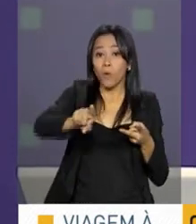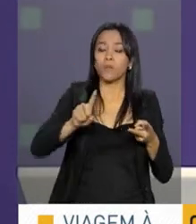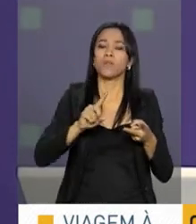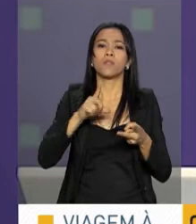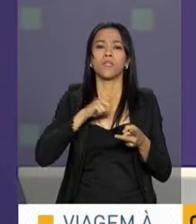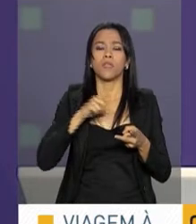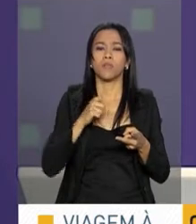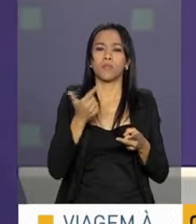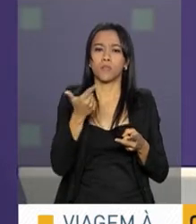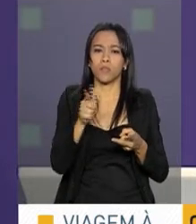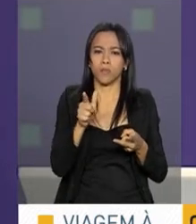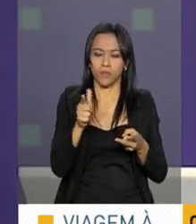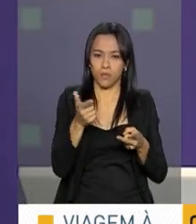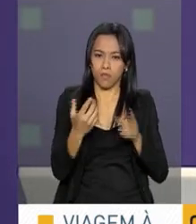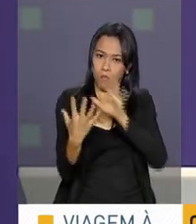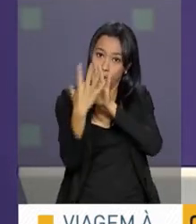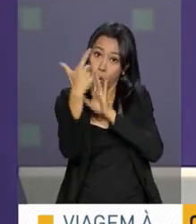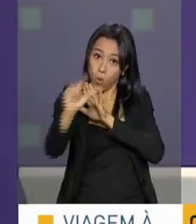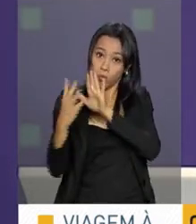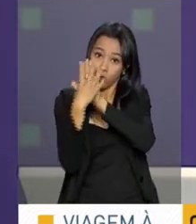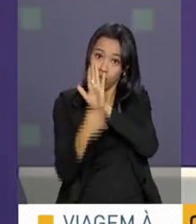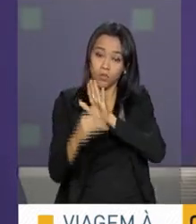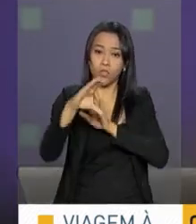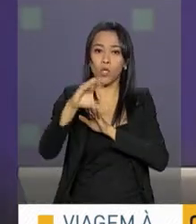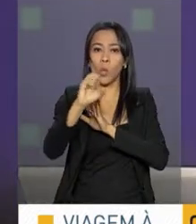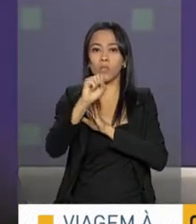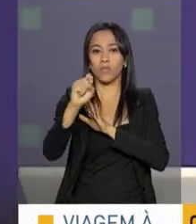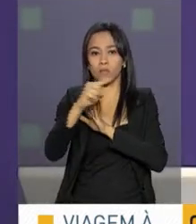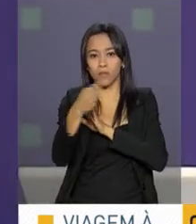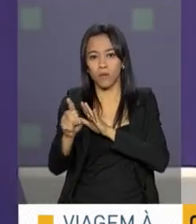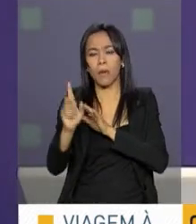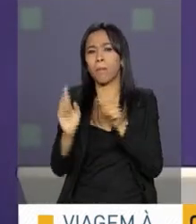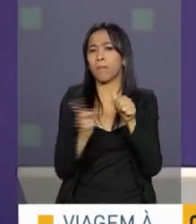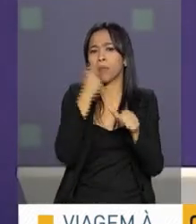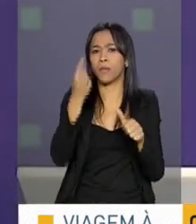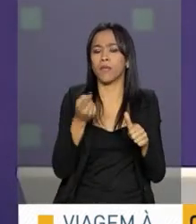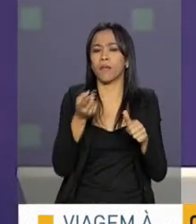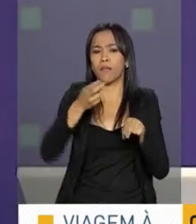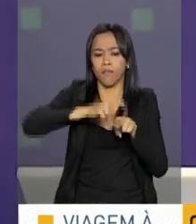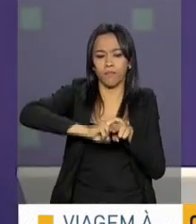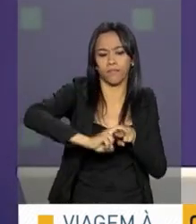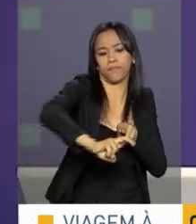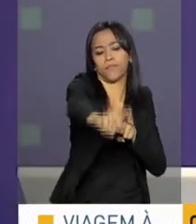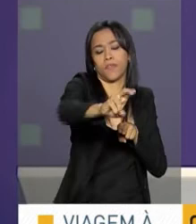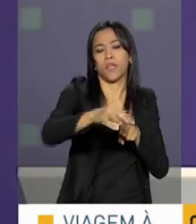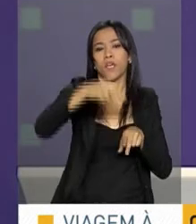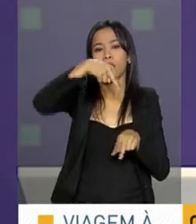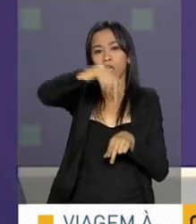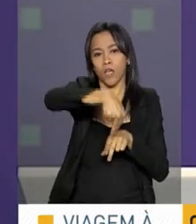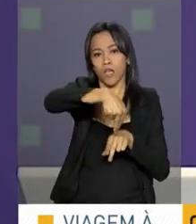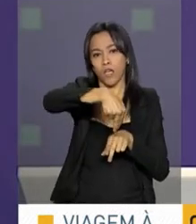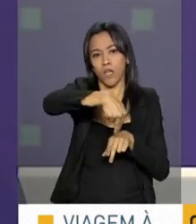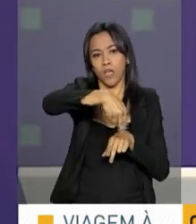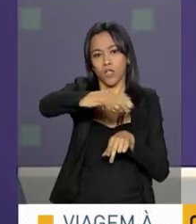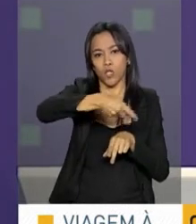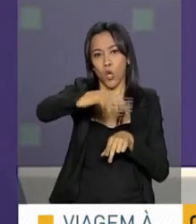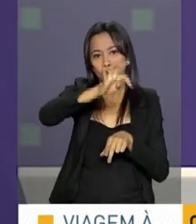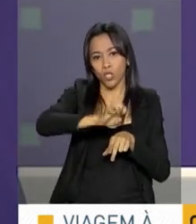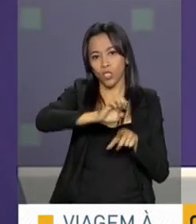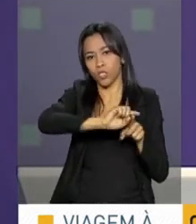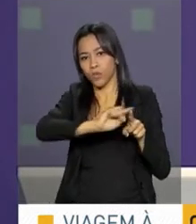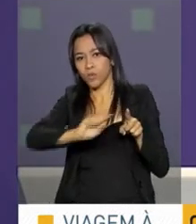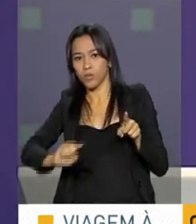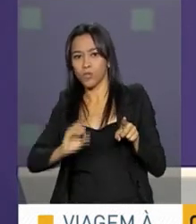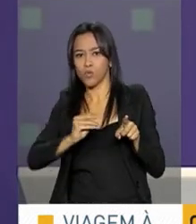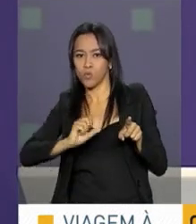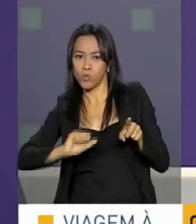estão à disposição do mercado. A primeira dela, a Ferrovia Norte-Sul, que é a espinha dorsal do